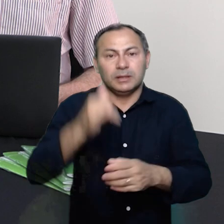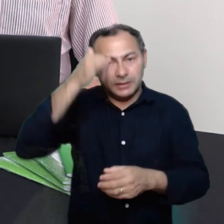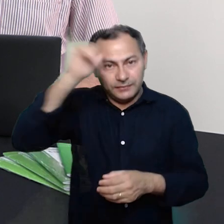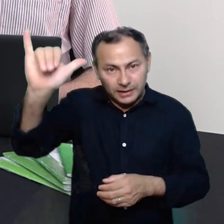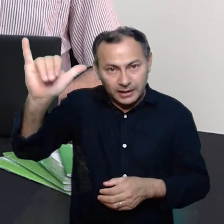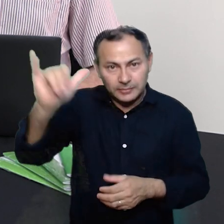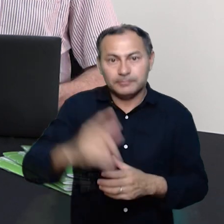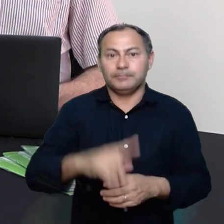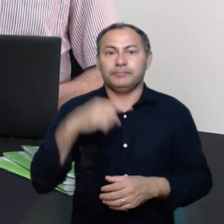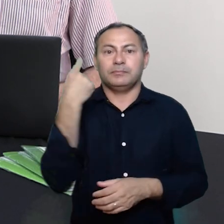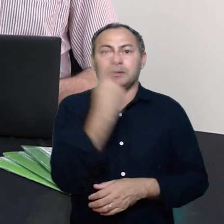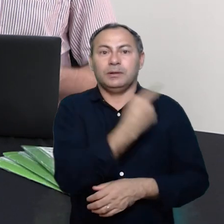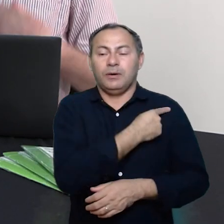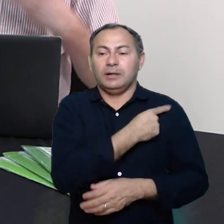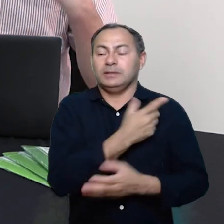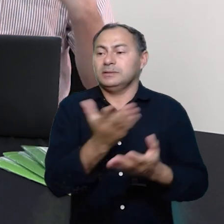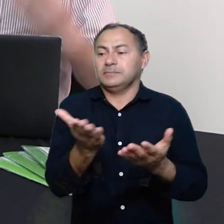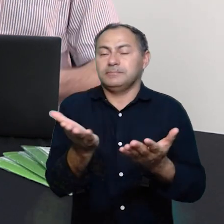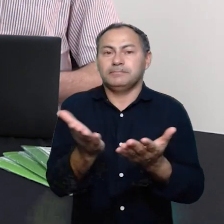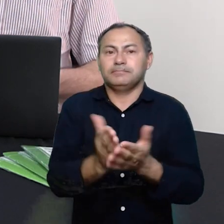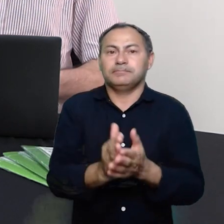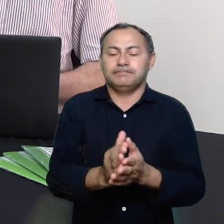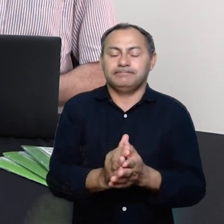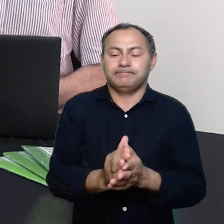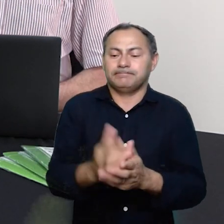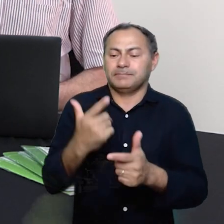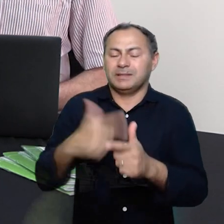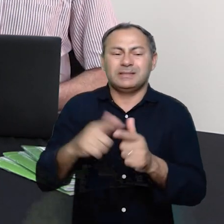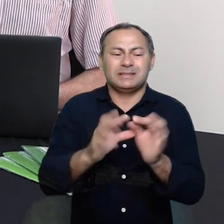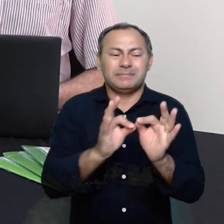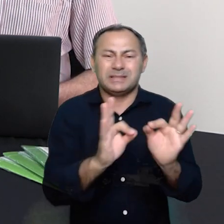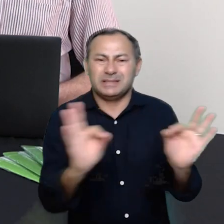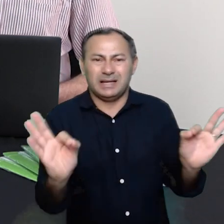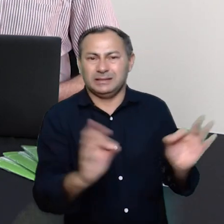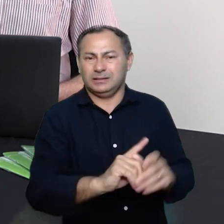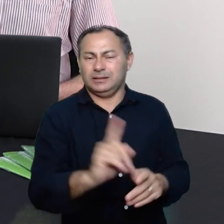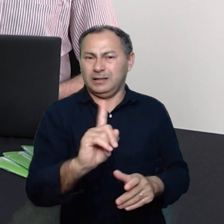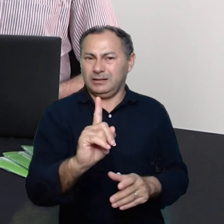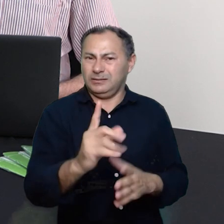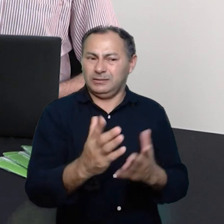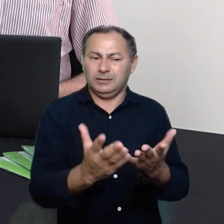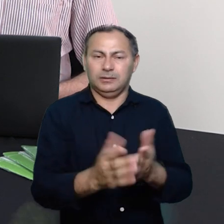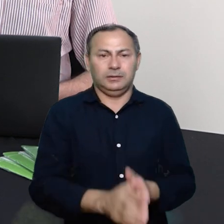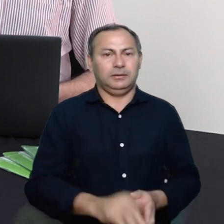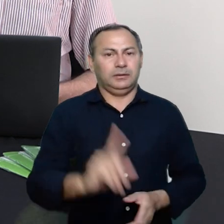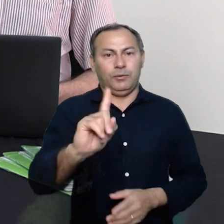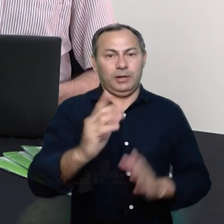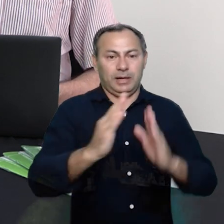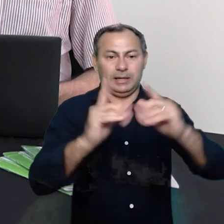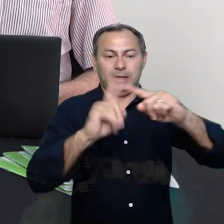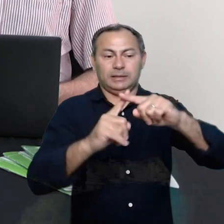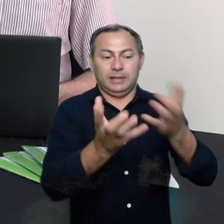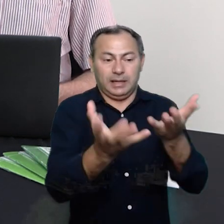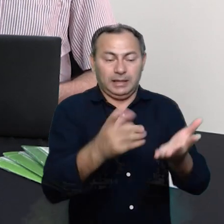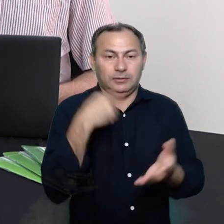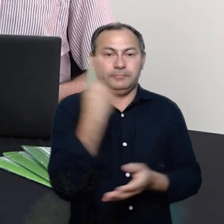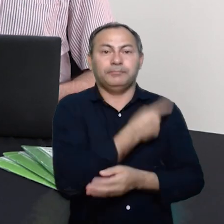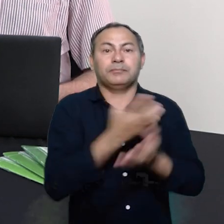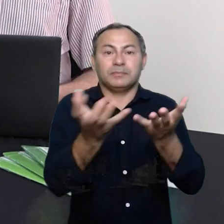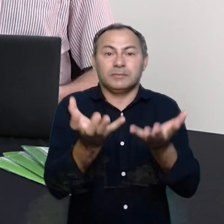evitar que nós caímos num biblismo, né? E não é isso que a igreja espera, mas